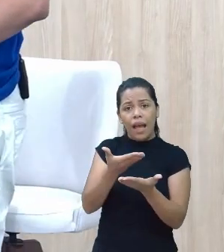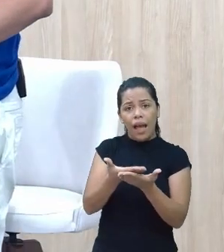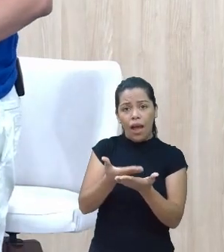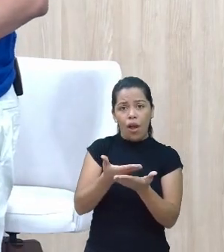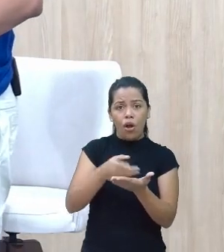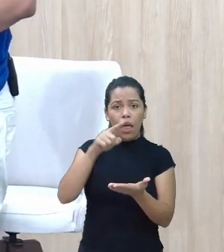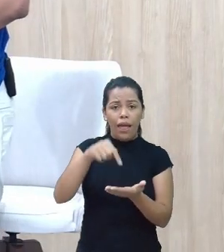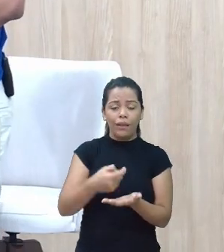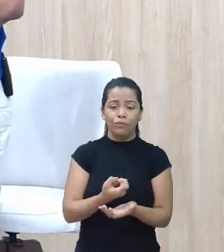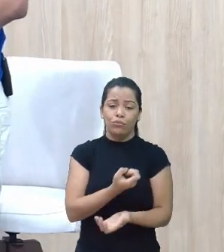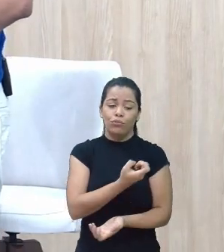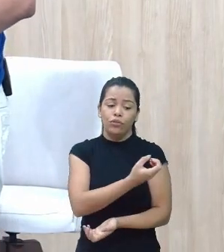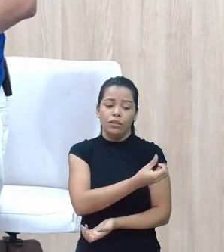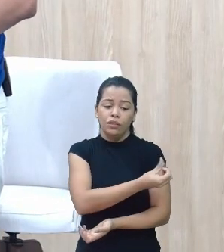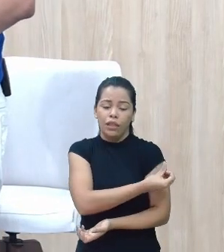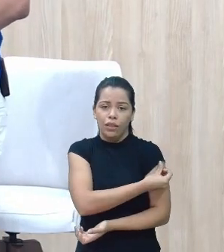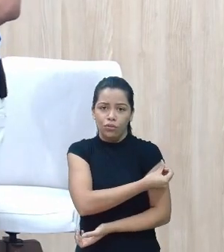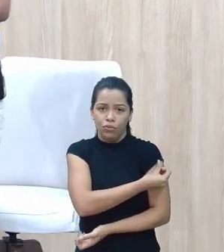do 6º ano,